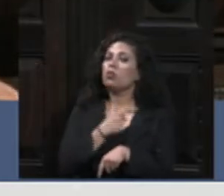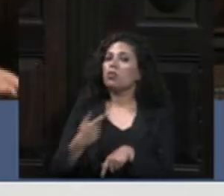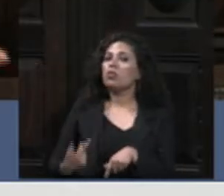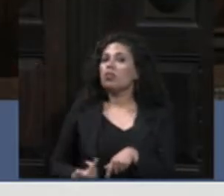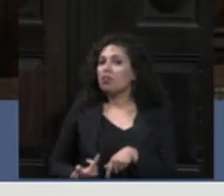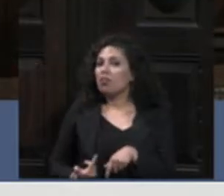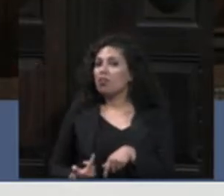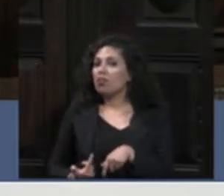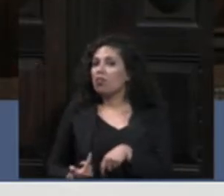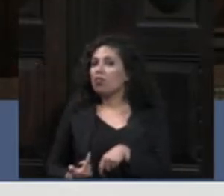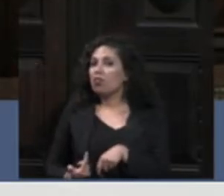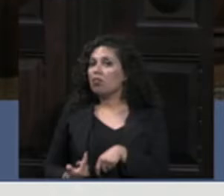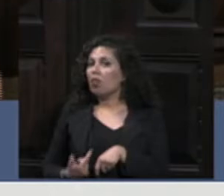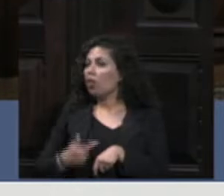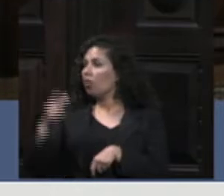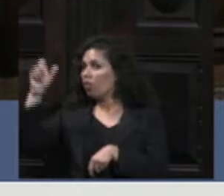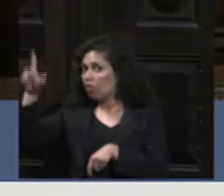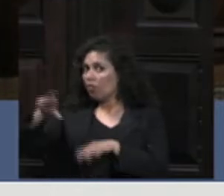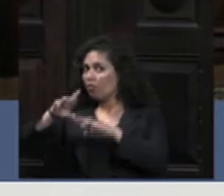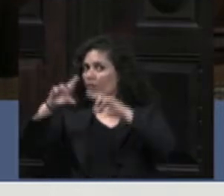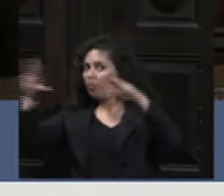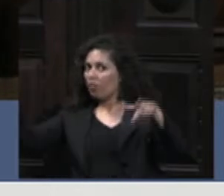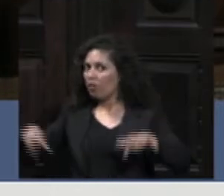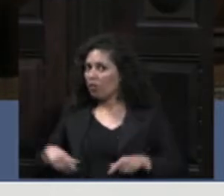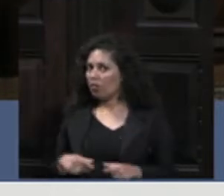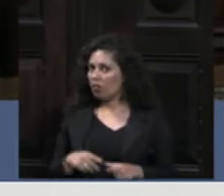E esses tipos de acontecimento